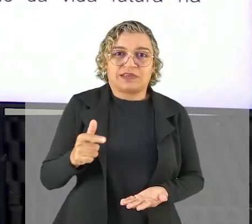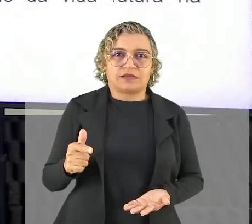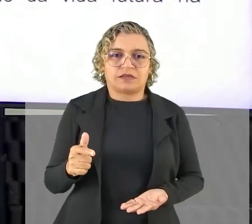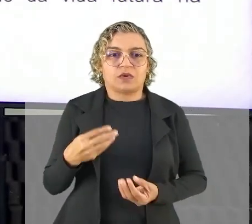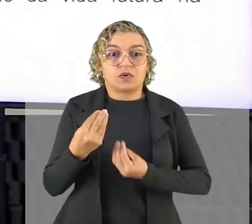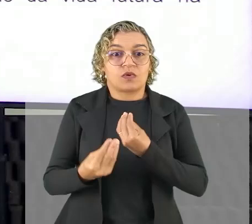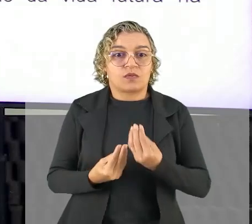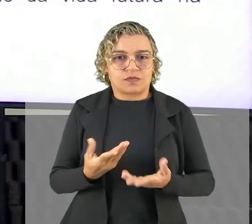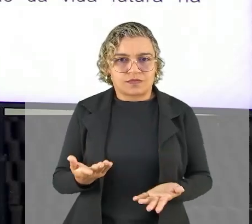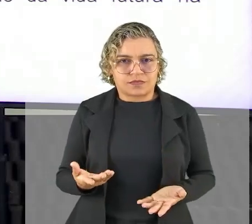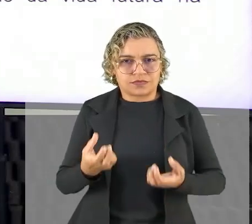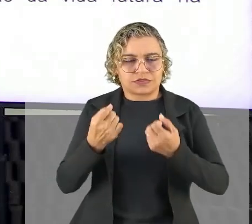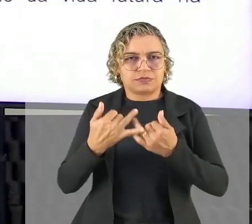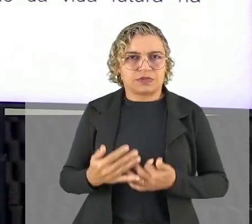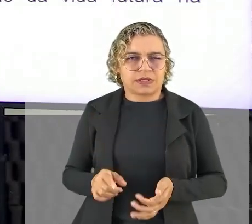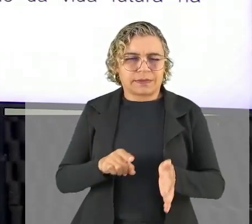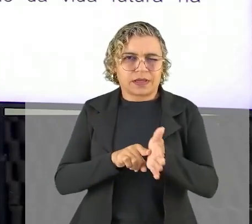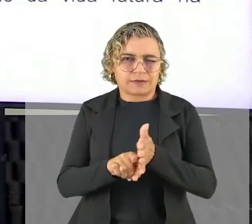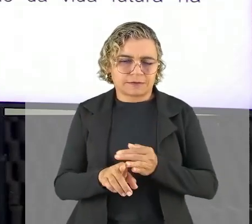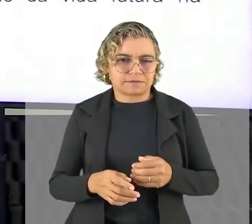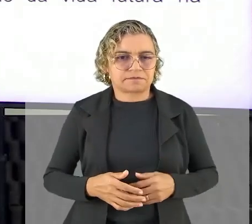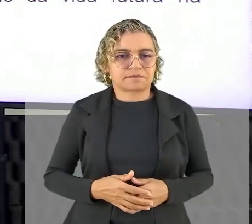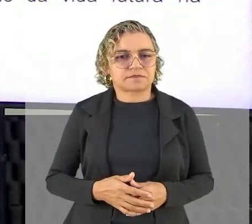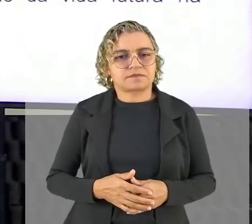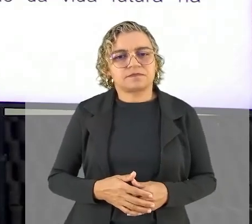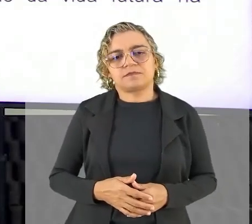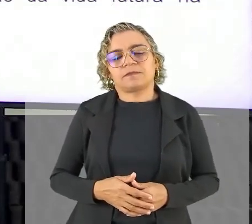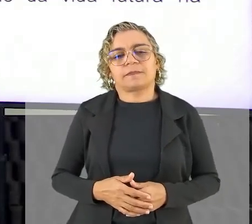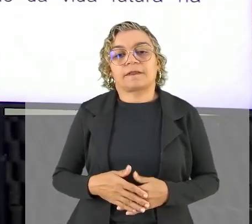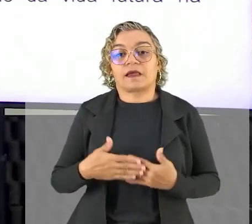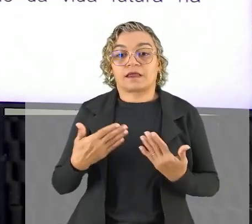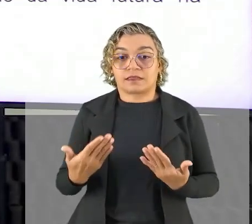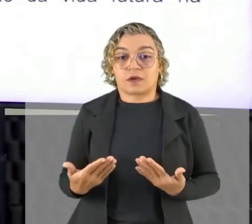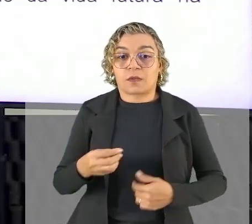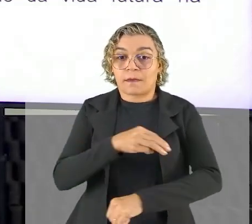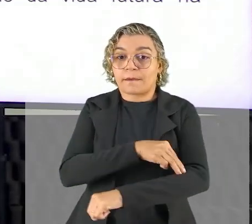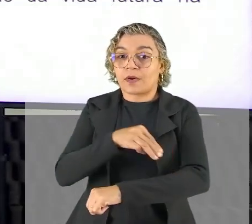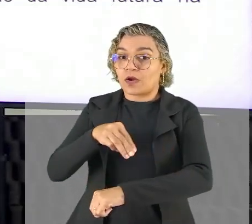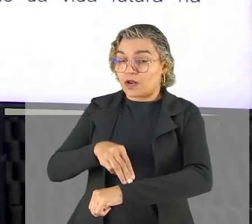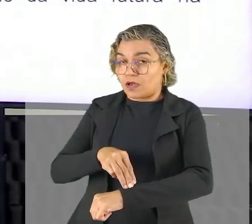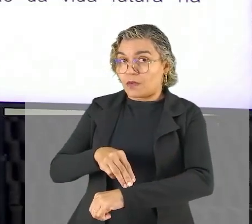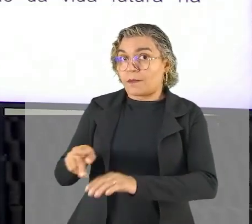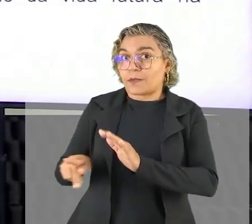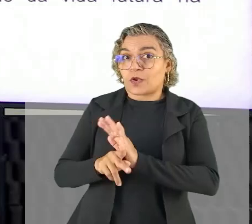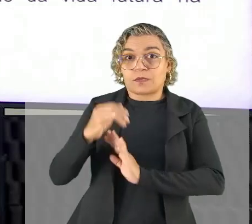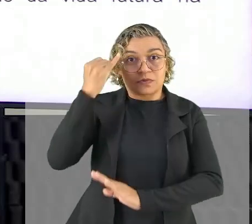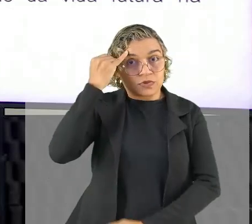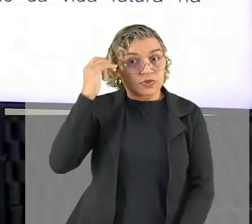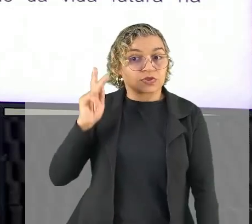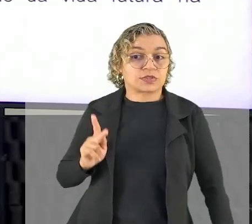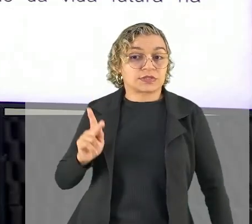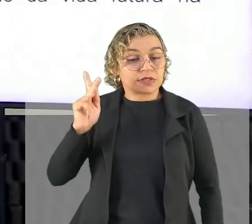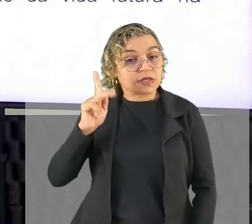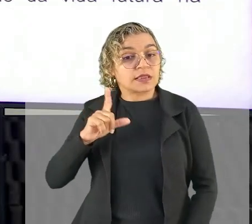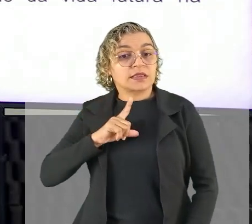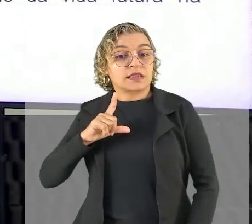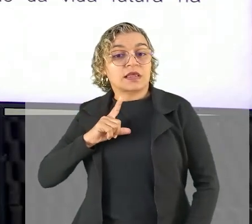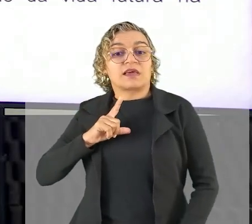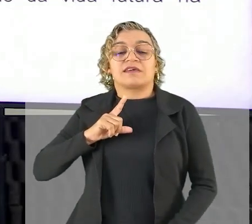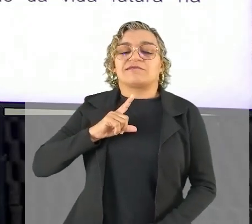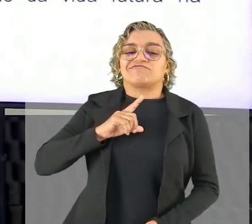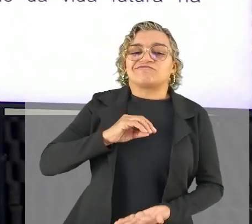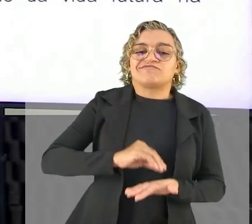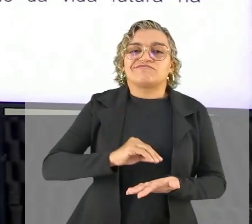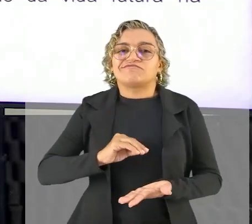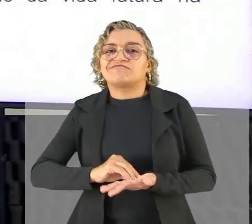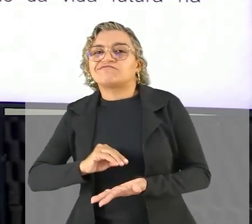Então, o que é que pede a questão? De acordo com a moral kantiana, a falsa promessa de pagamento,